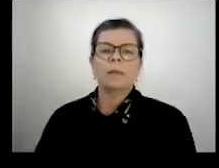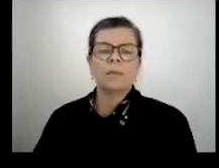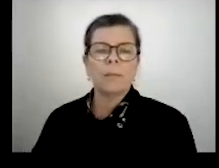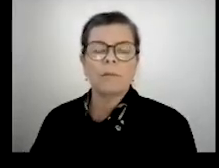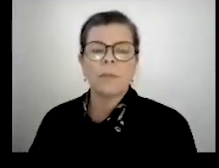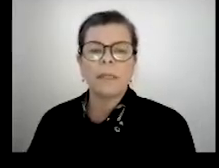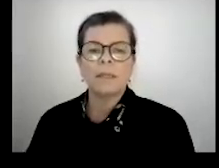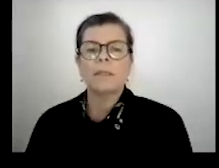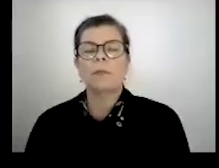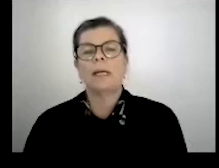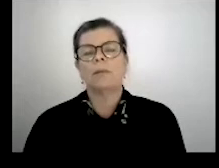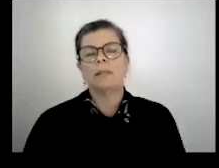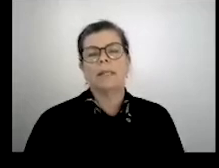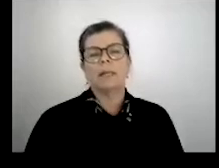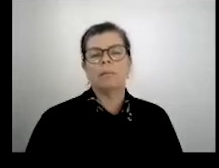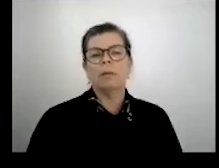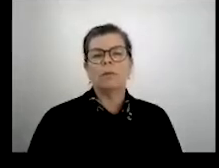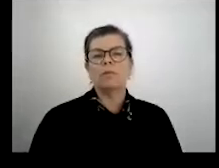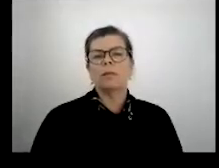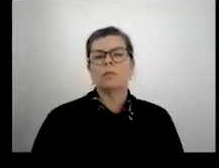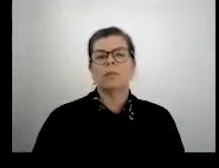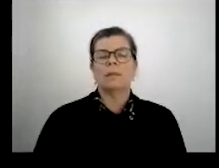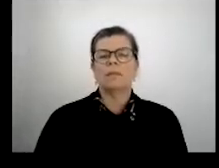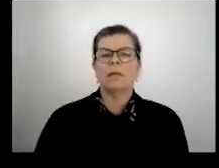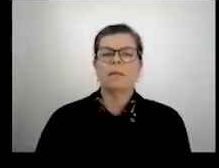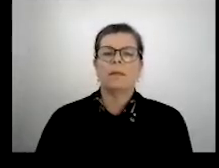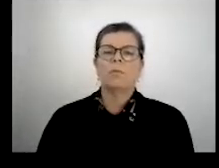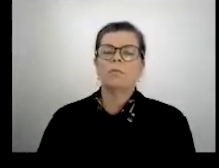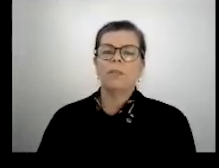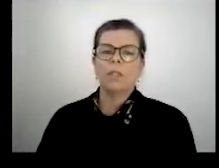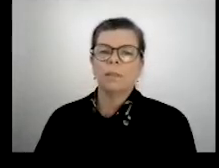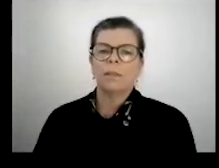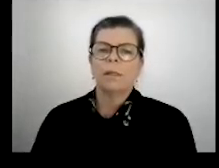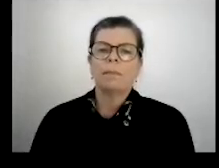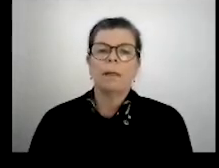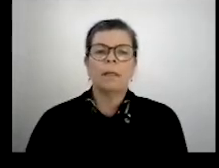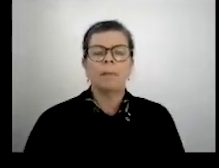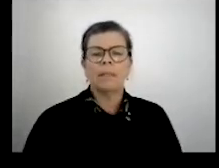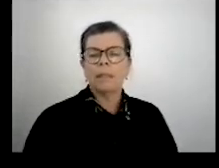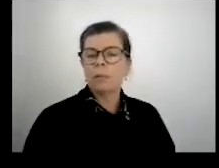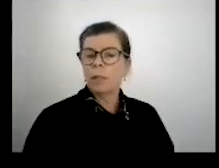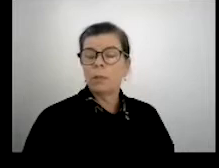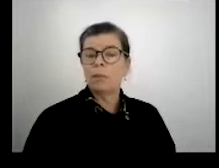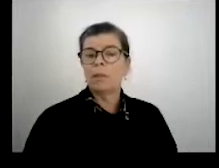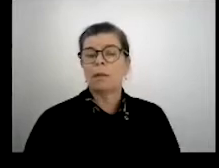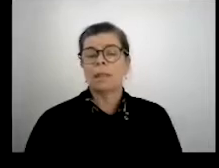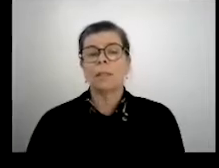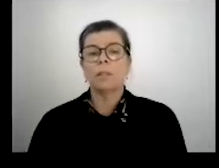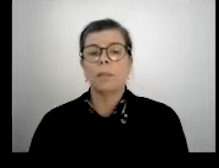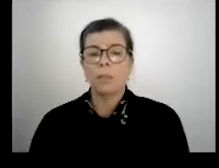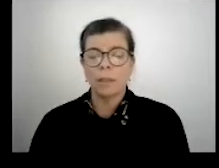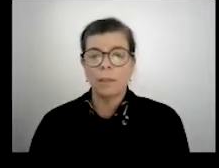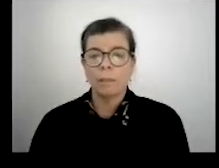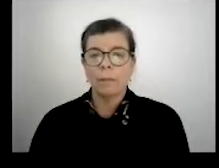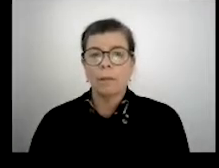Trago para ilustrar para vocês esse simulado realizado em 1996 com vítimas apresentando o atendimento inicial na sala